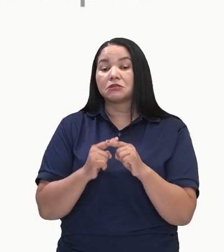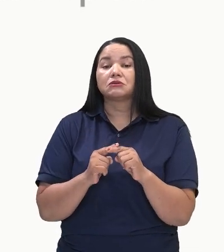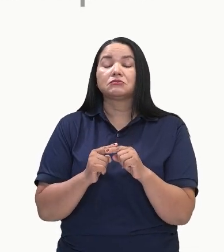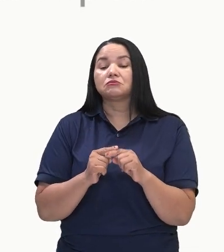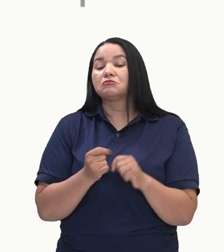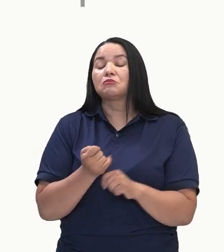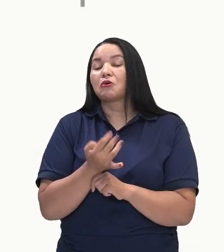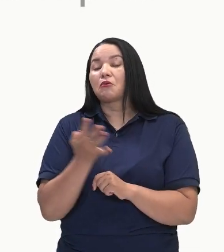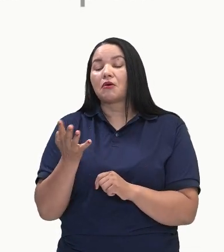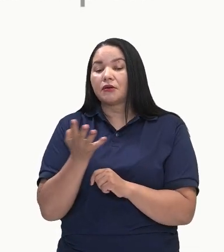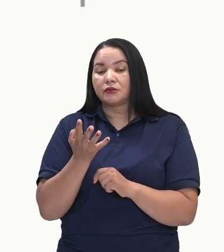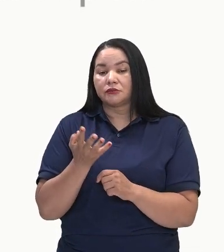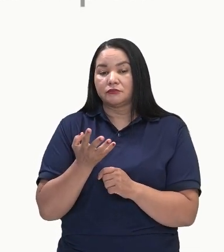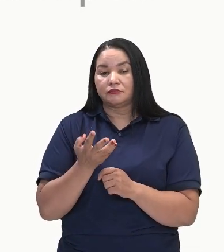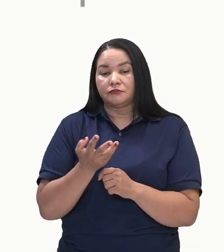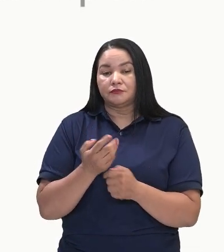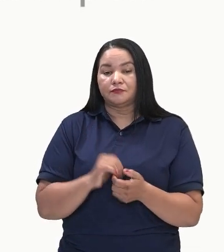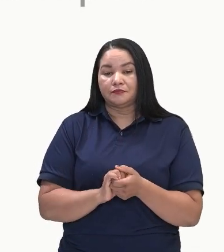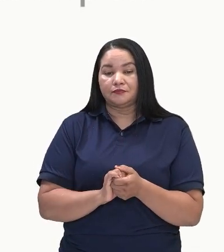que nós temos como resposta, então,